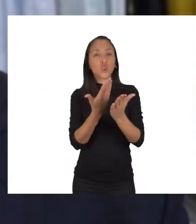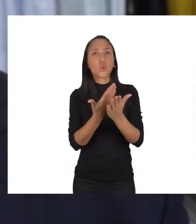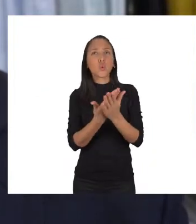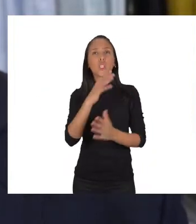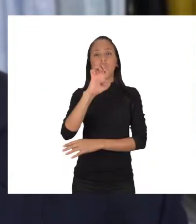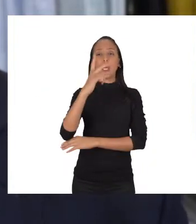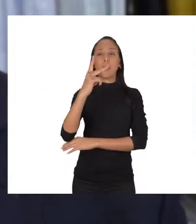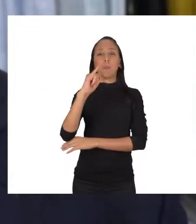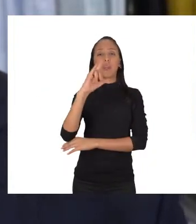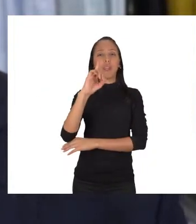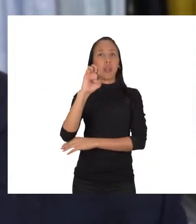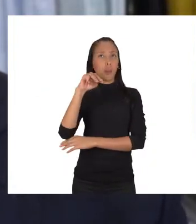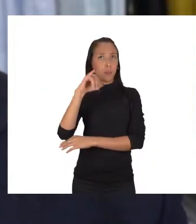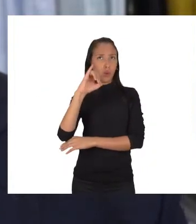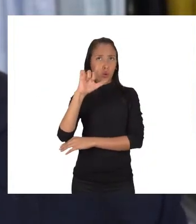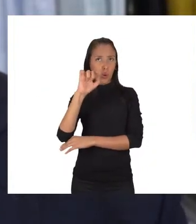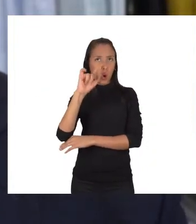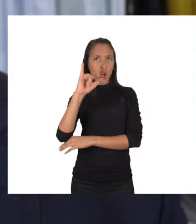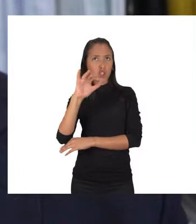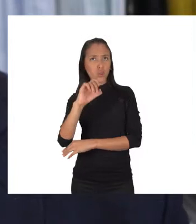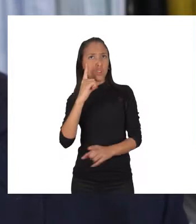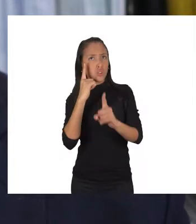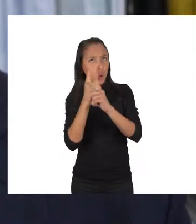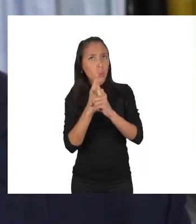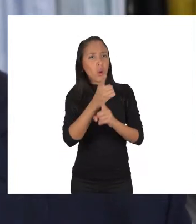a relação entre o suicídio dessas pessoas expostas